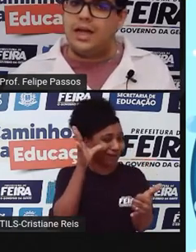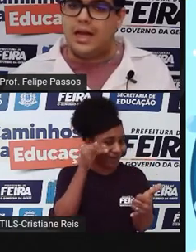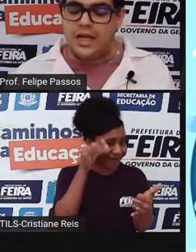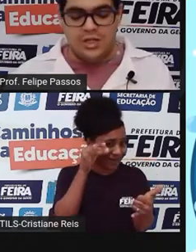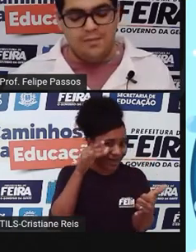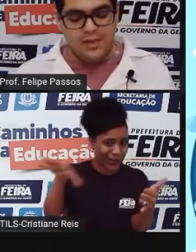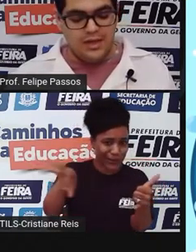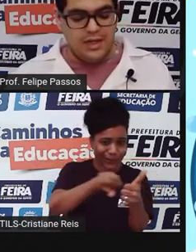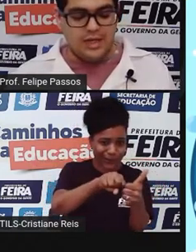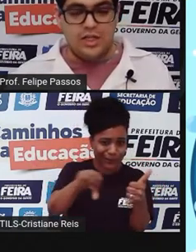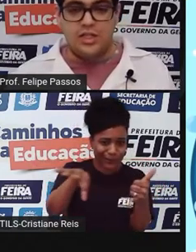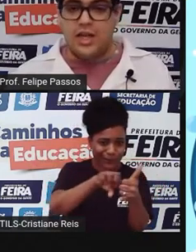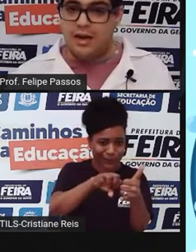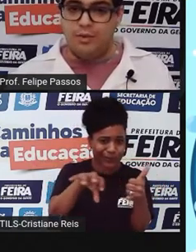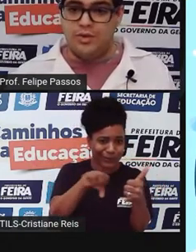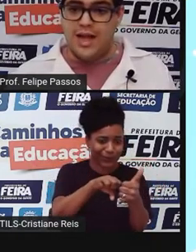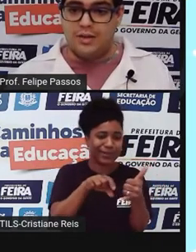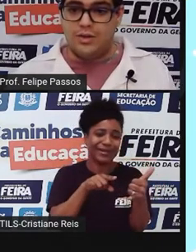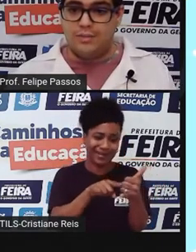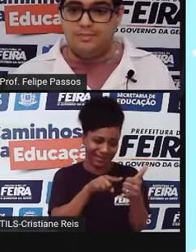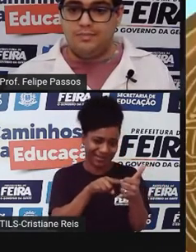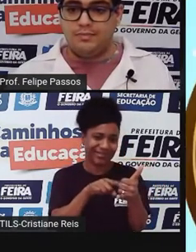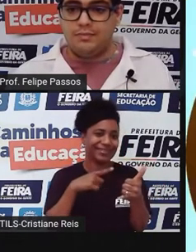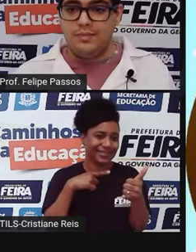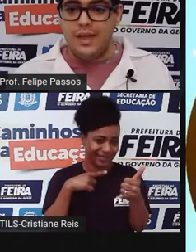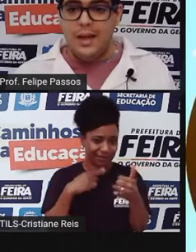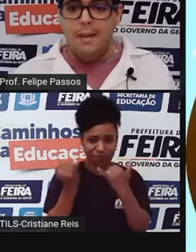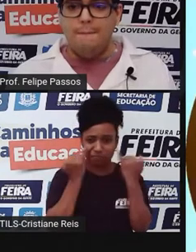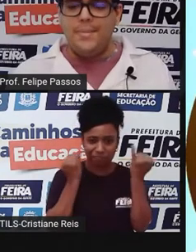computador, internet, e a gente gera muitos dados.